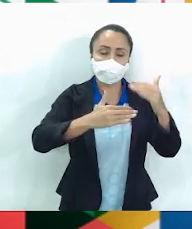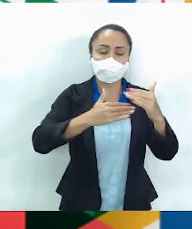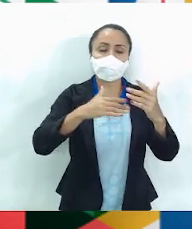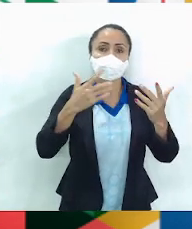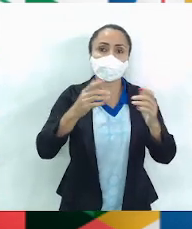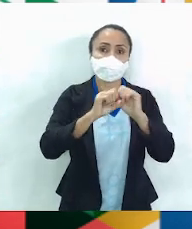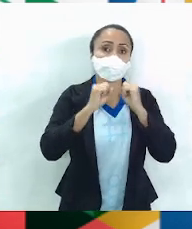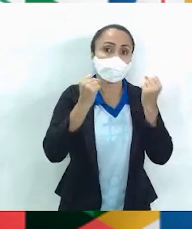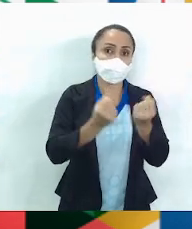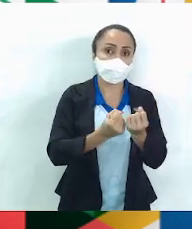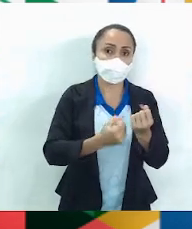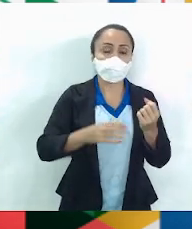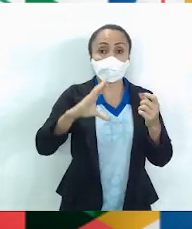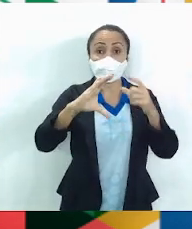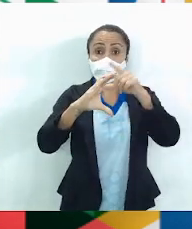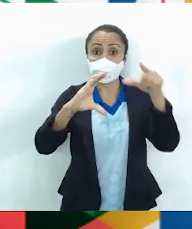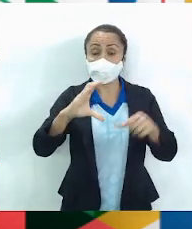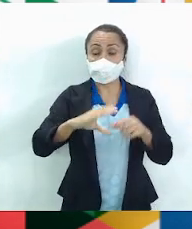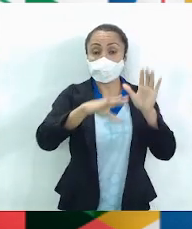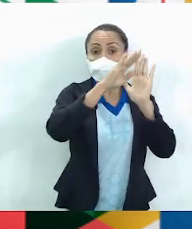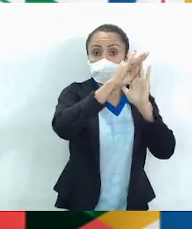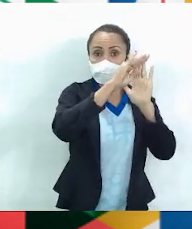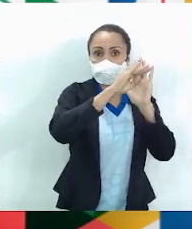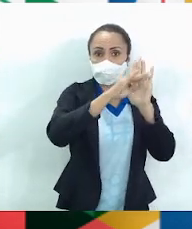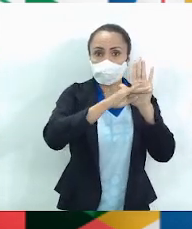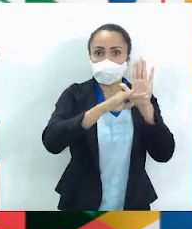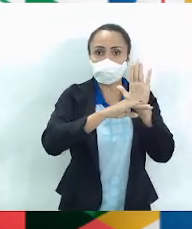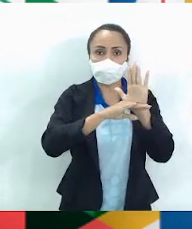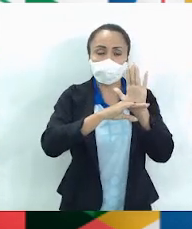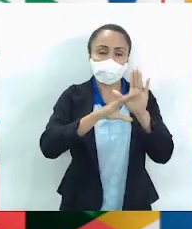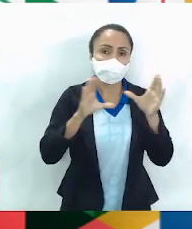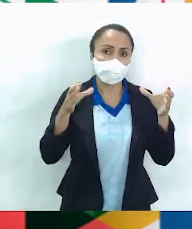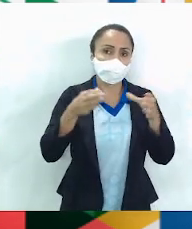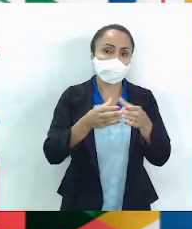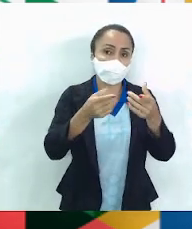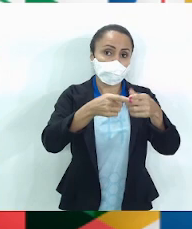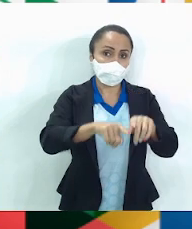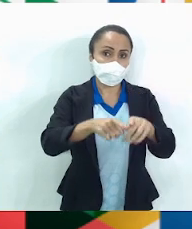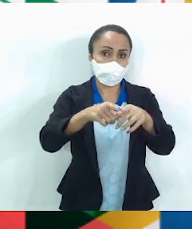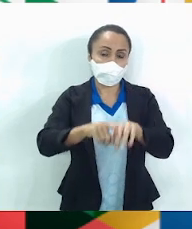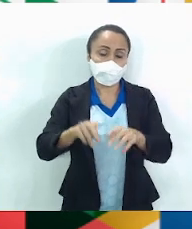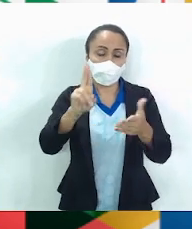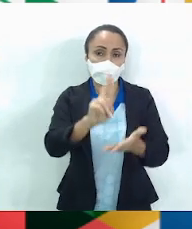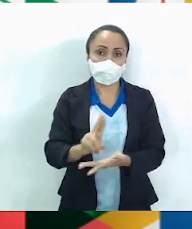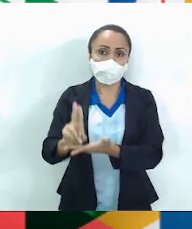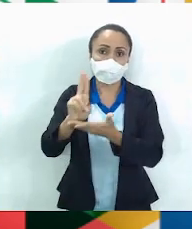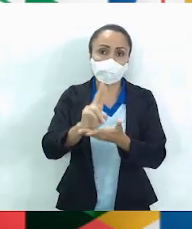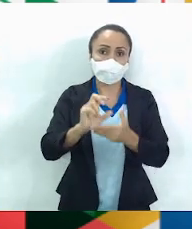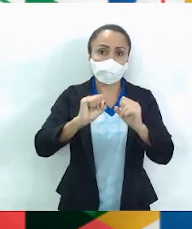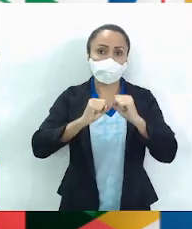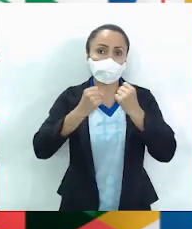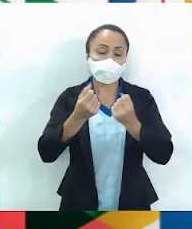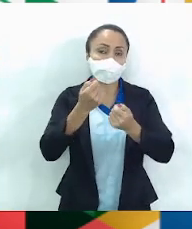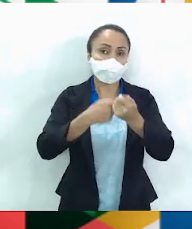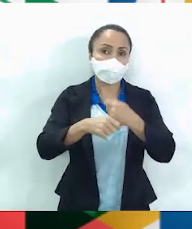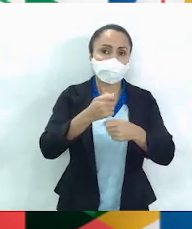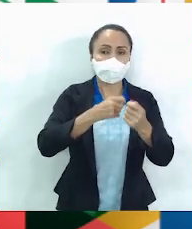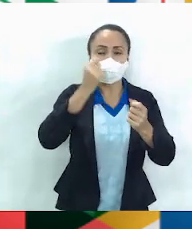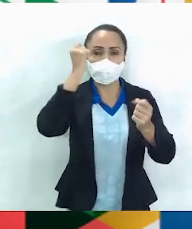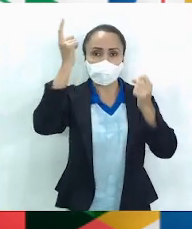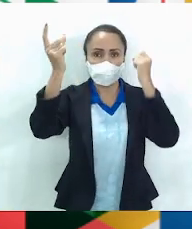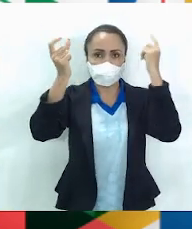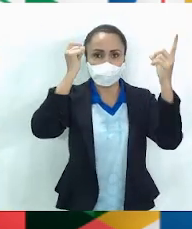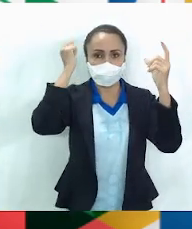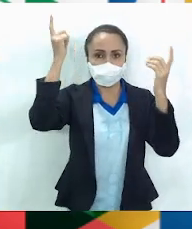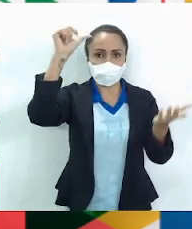social. C. O programa concentra parcerias com universidades para fortalecer a economia criativa